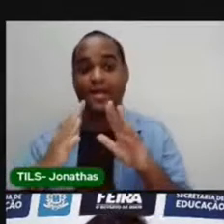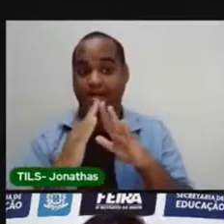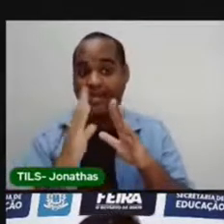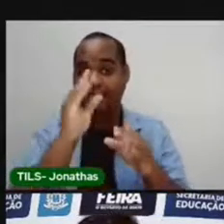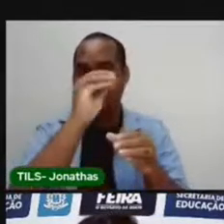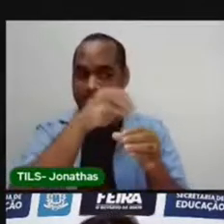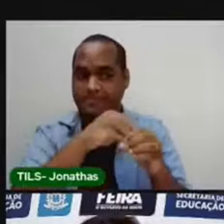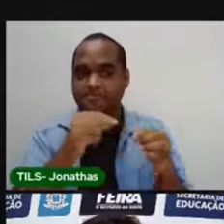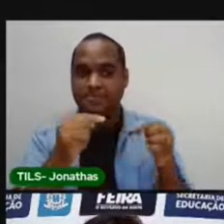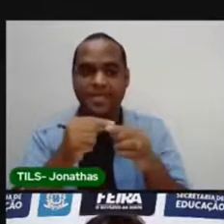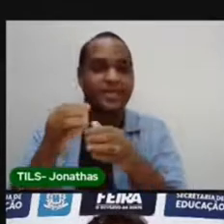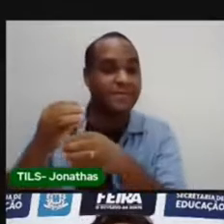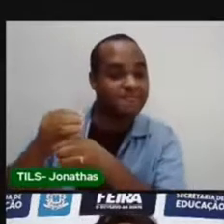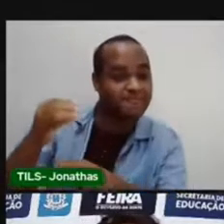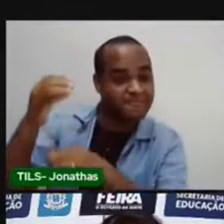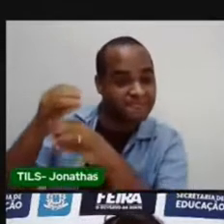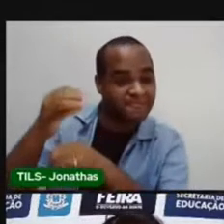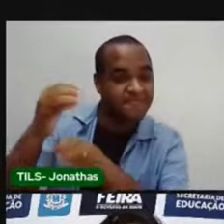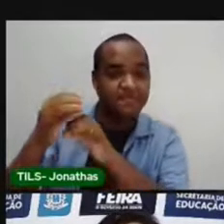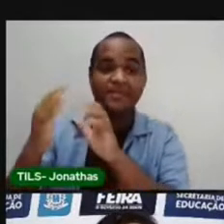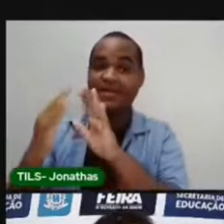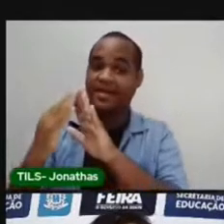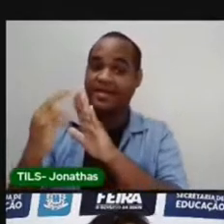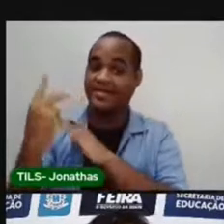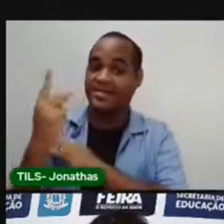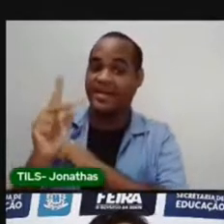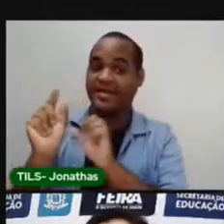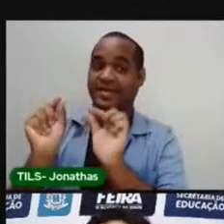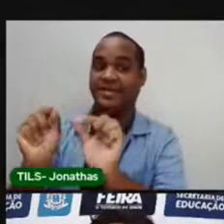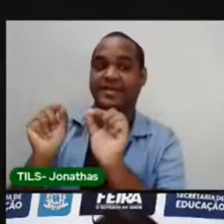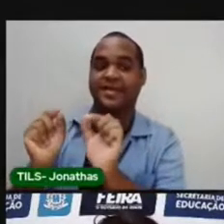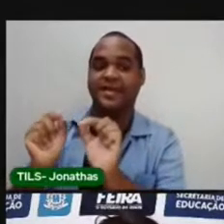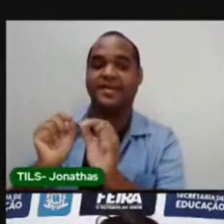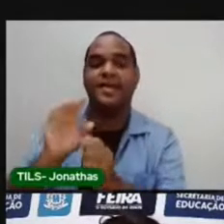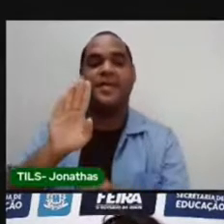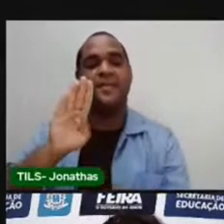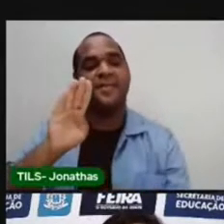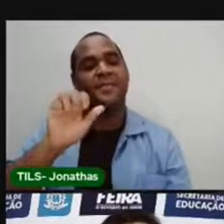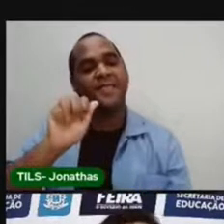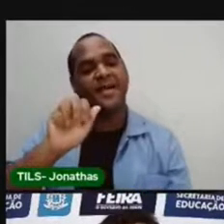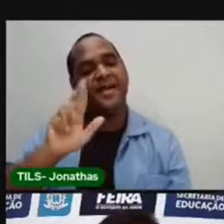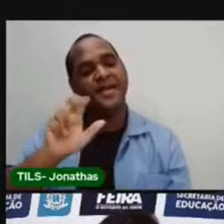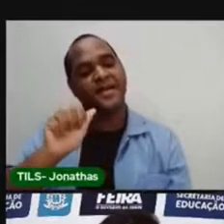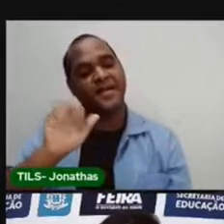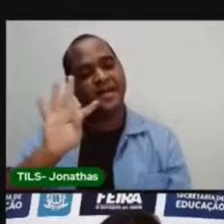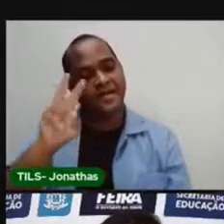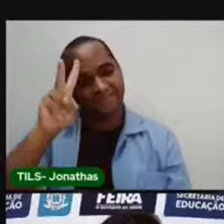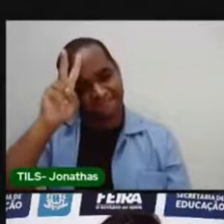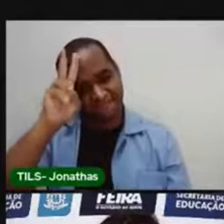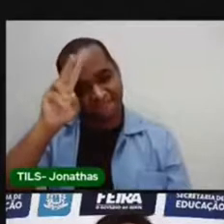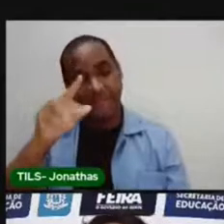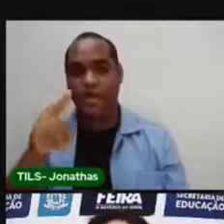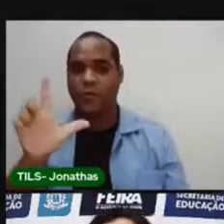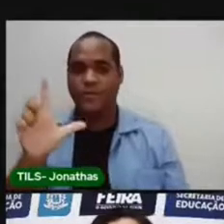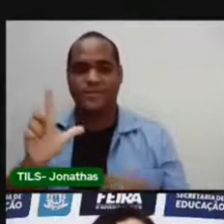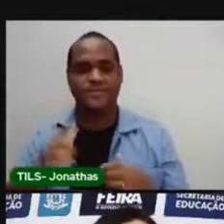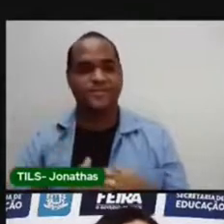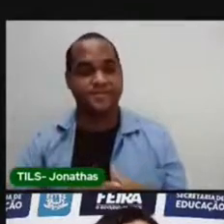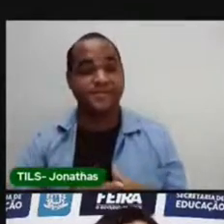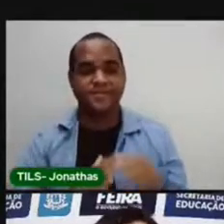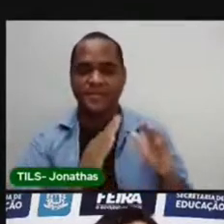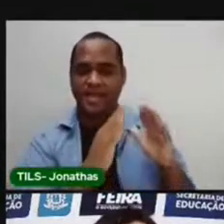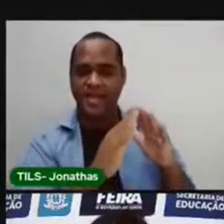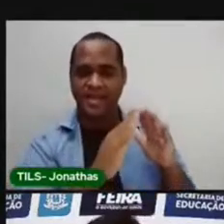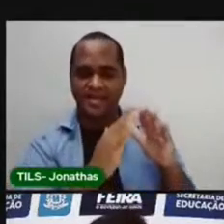casa é de lata. Quem mora nela é a barata. Próximo versinho.